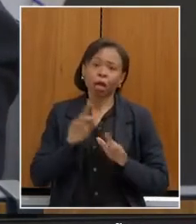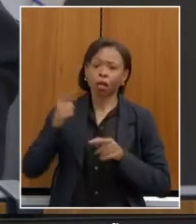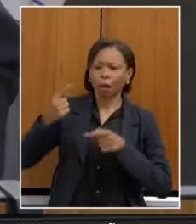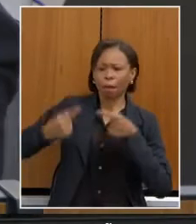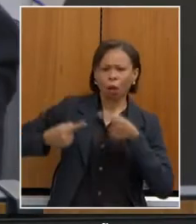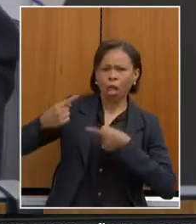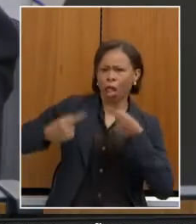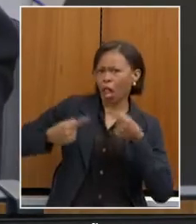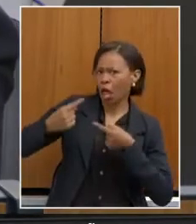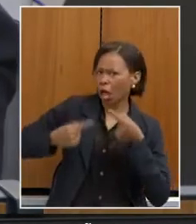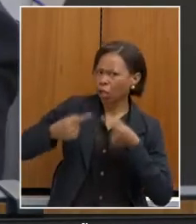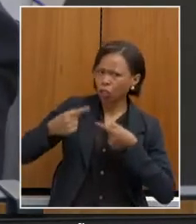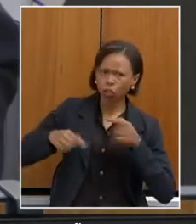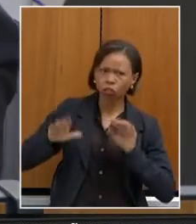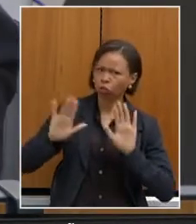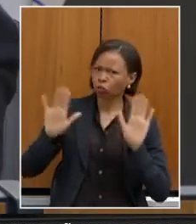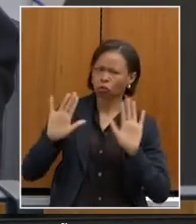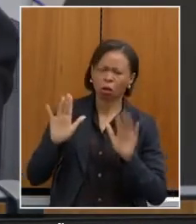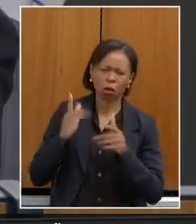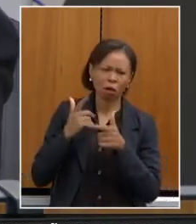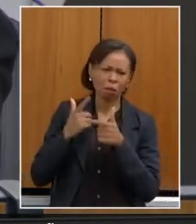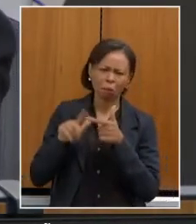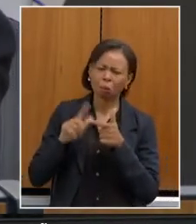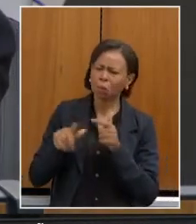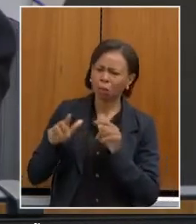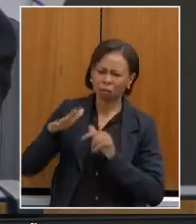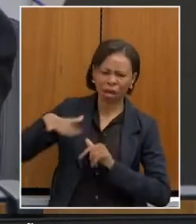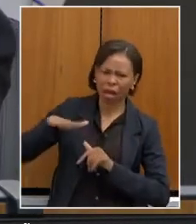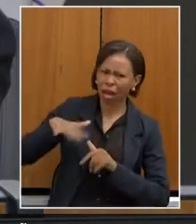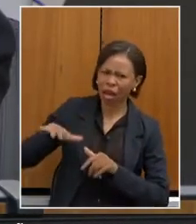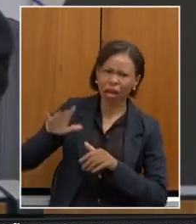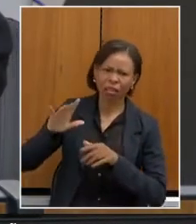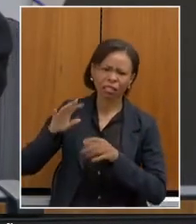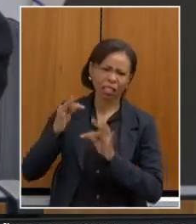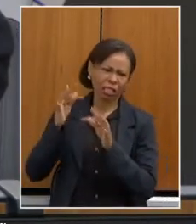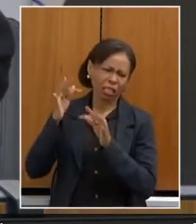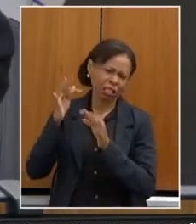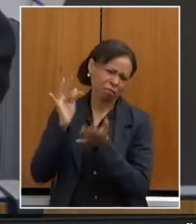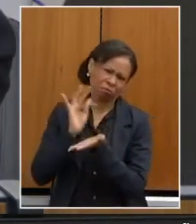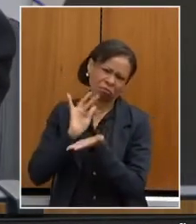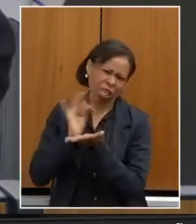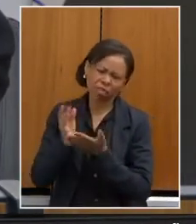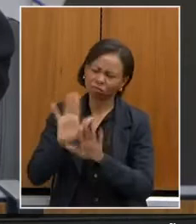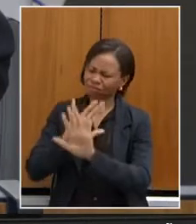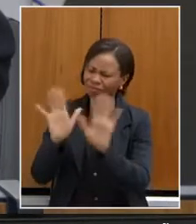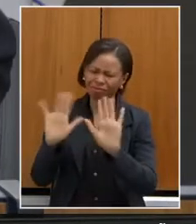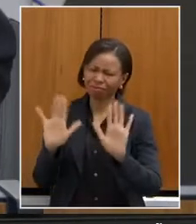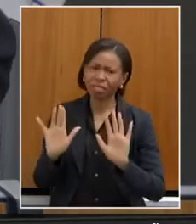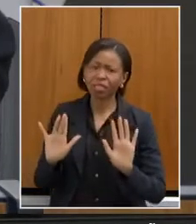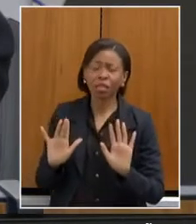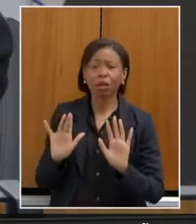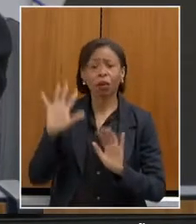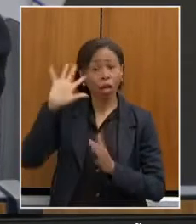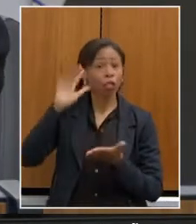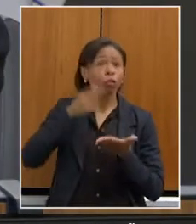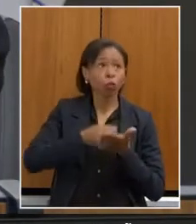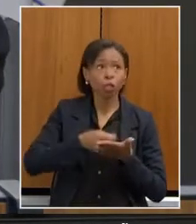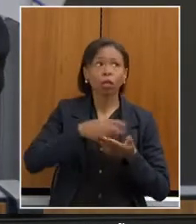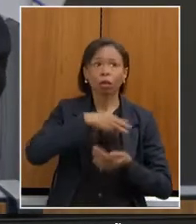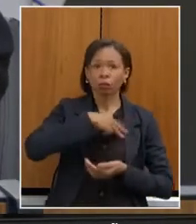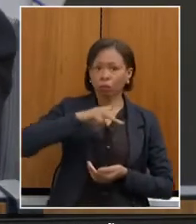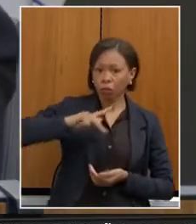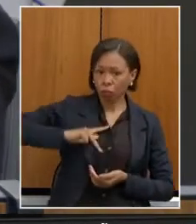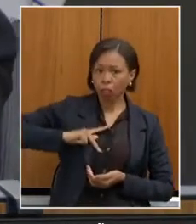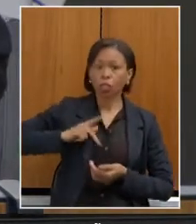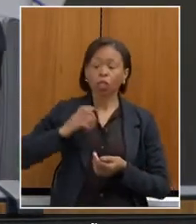da vacina, ele é feito técnico, deliberado junto com a Câmara Técnica, com o Ministério Público e